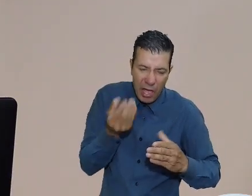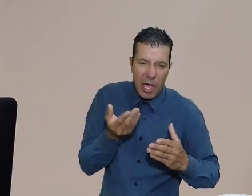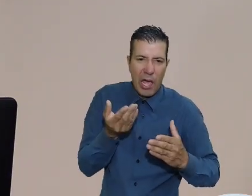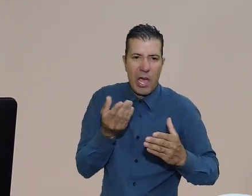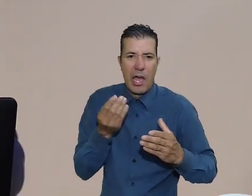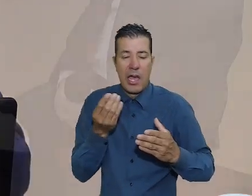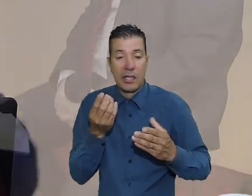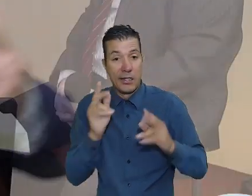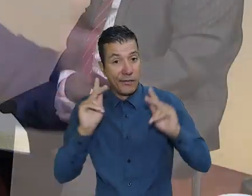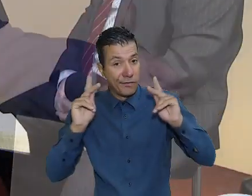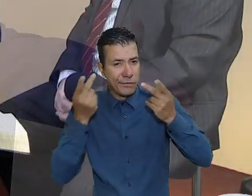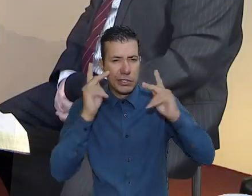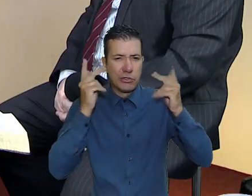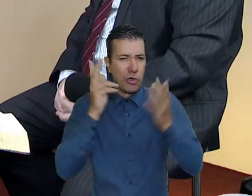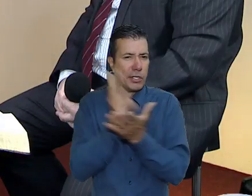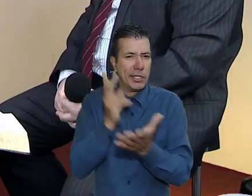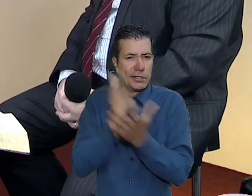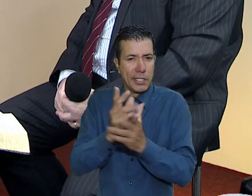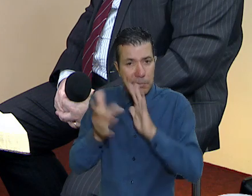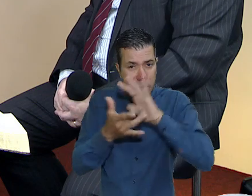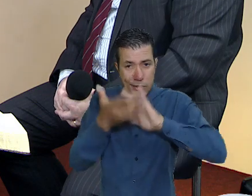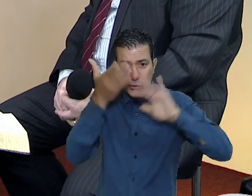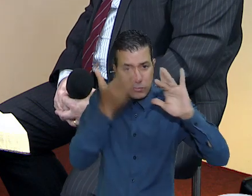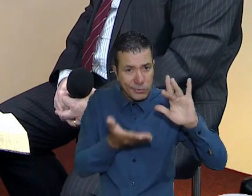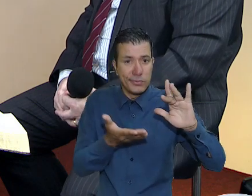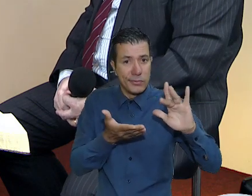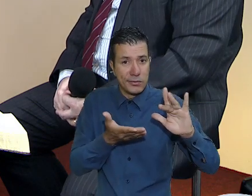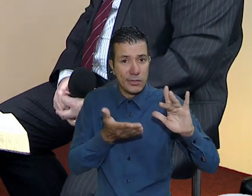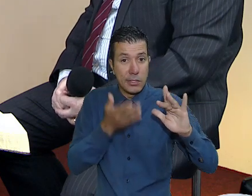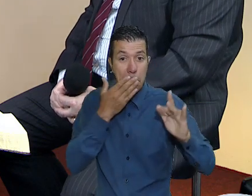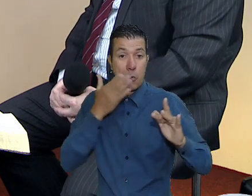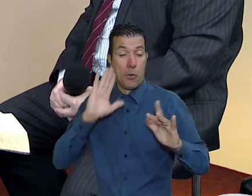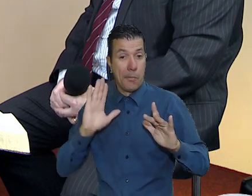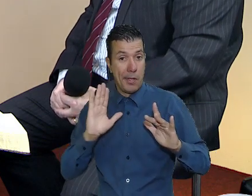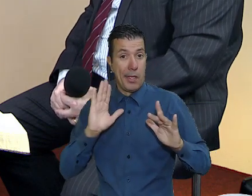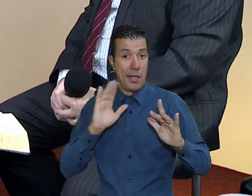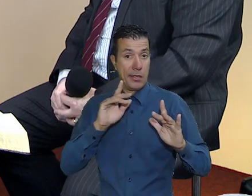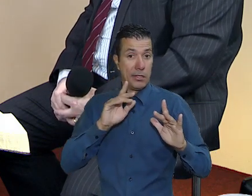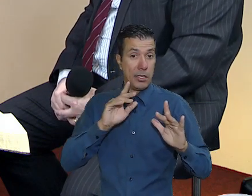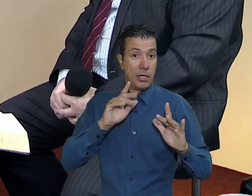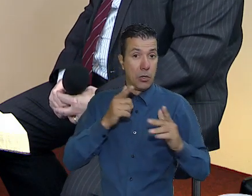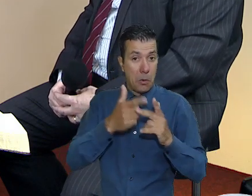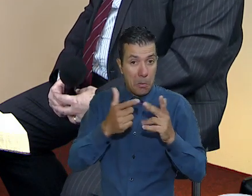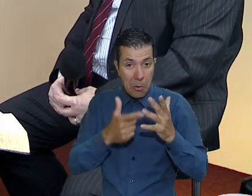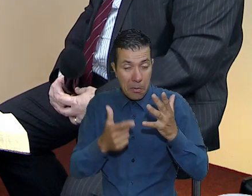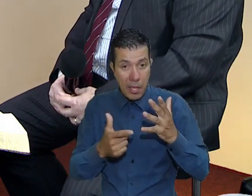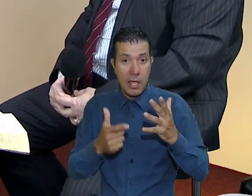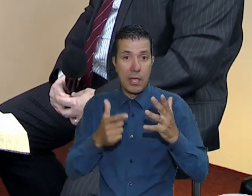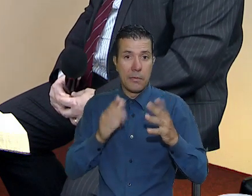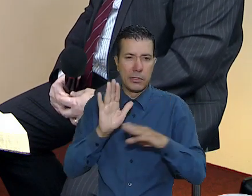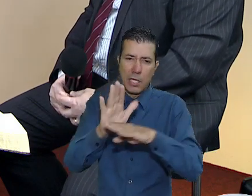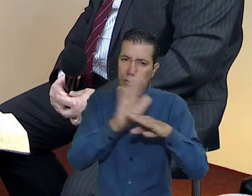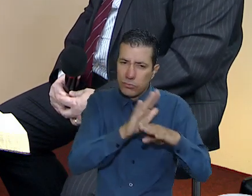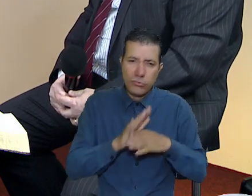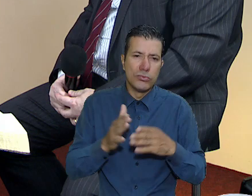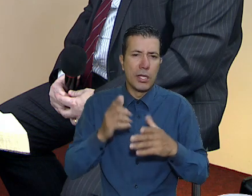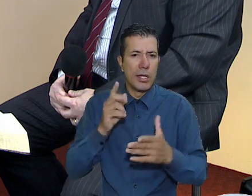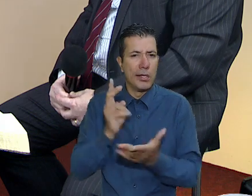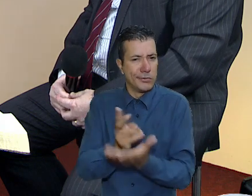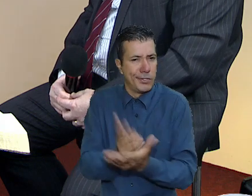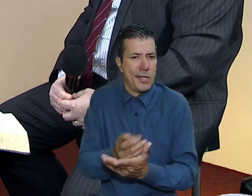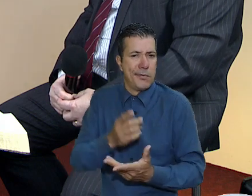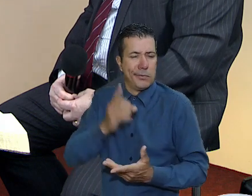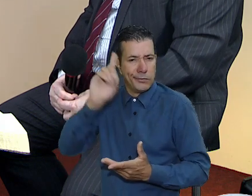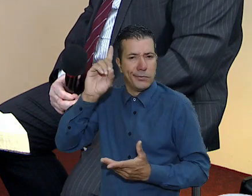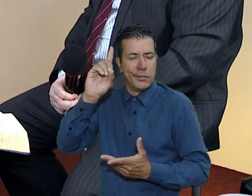Jesus sempre tem a vitória. Ele tem o bálsamo, como o senhor disse, ele tem a promessa, ele tem a solução para os nossos problemas. Ok, pastor, mas